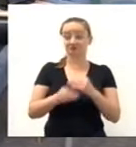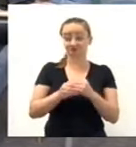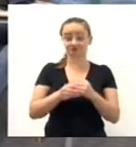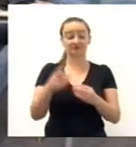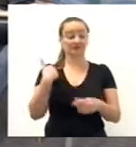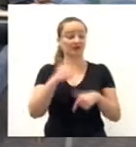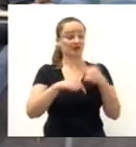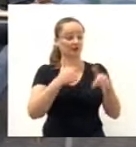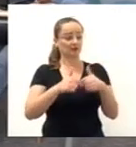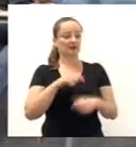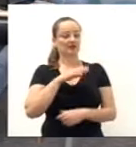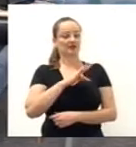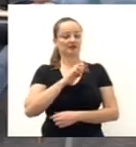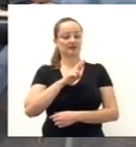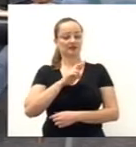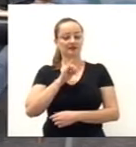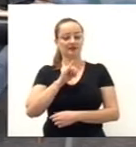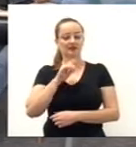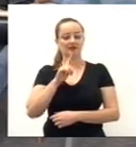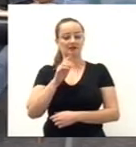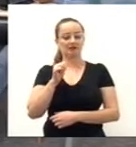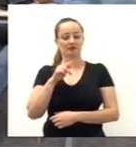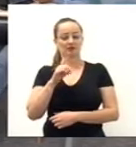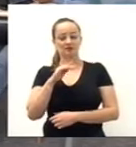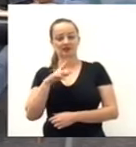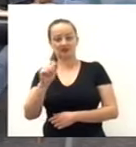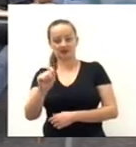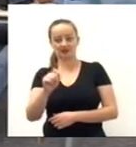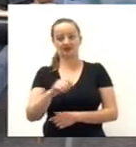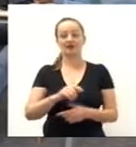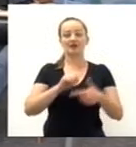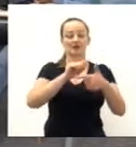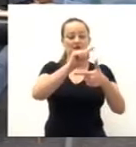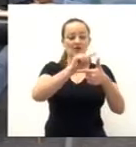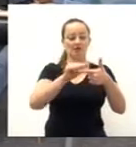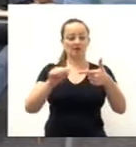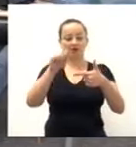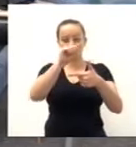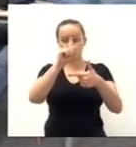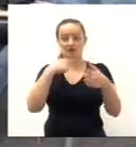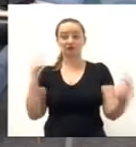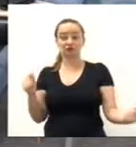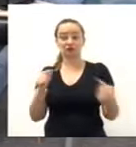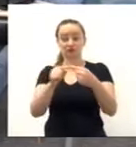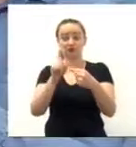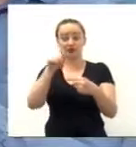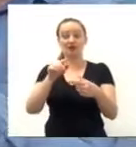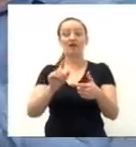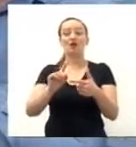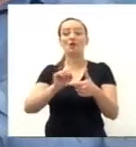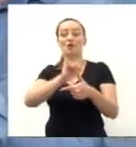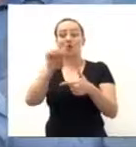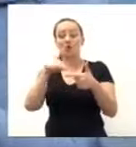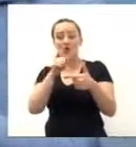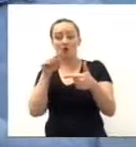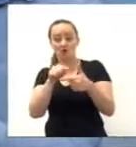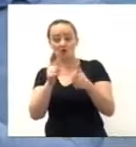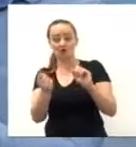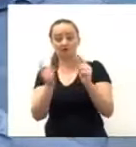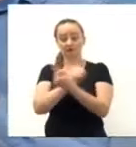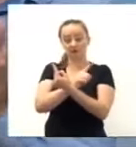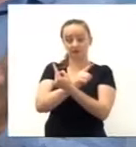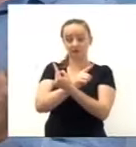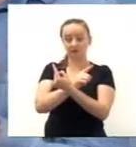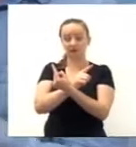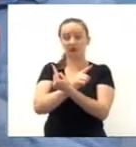está trabalhando a trigonometria com seno, cosseno, tangente, a gente está fazendo uma relação do ângulo oposto, né, oposto ao